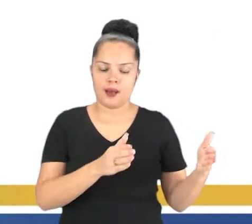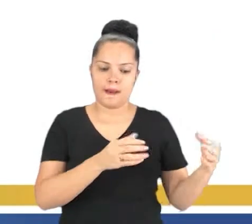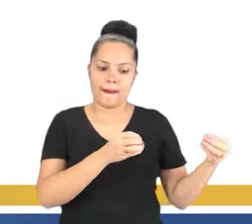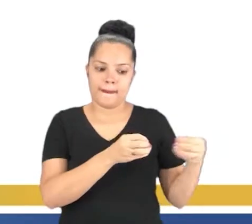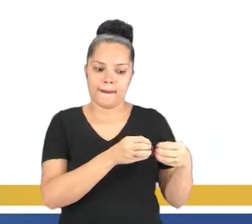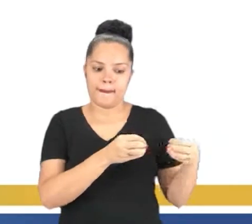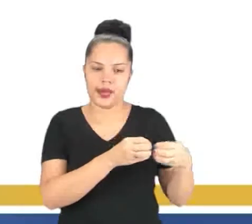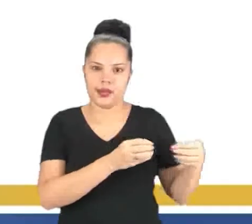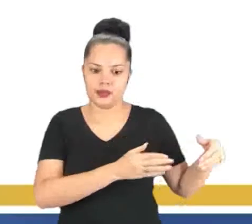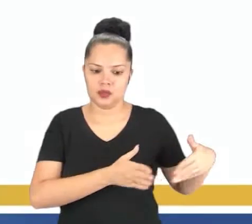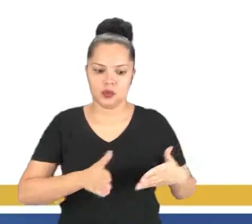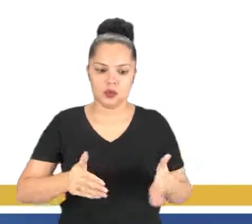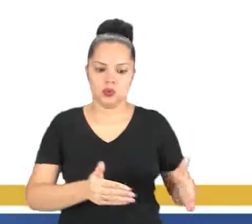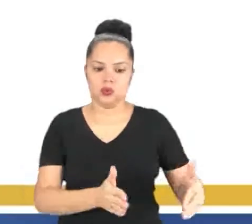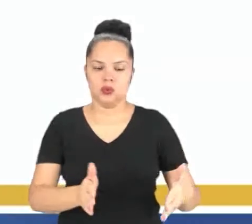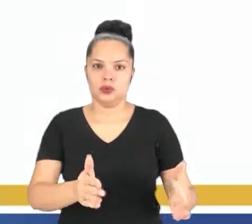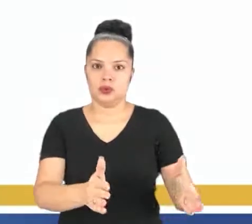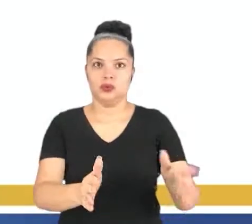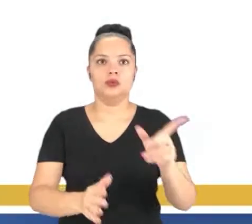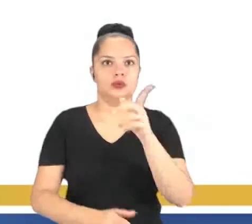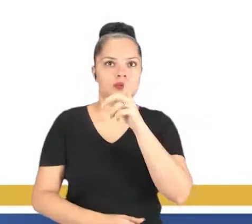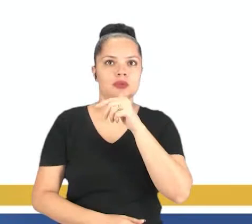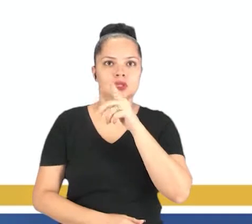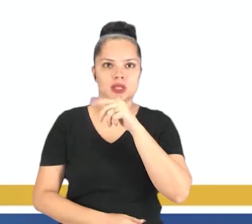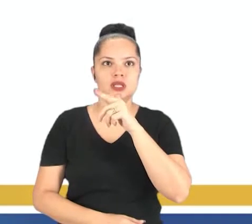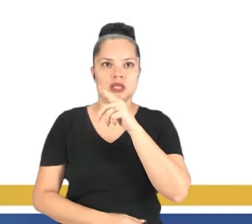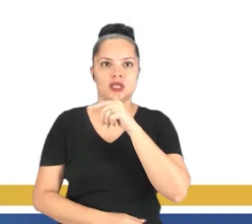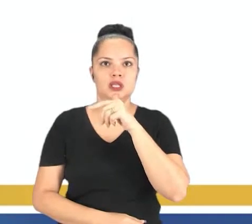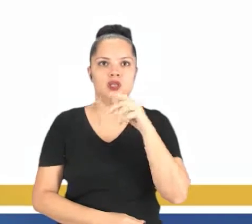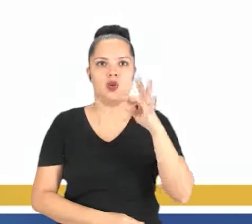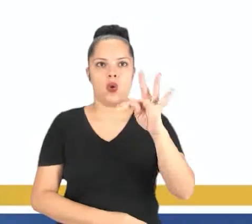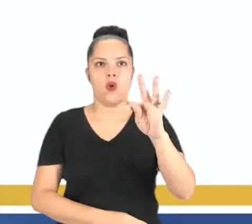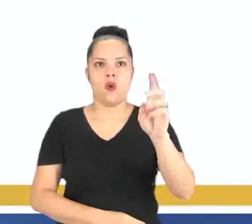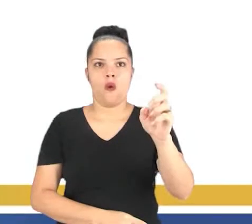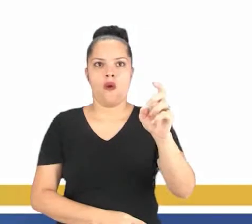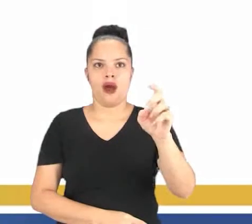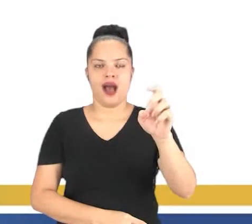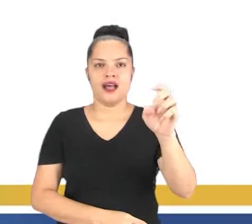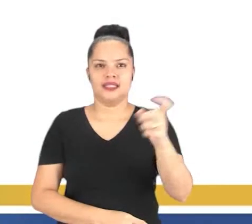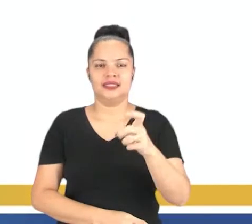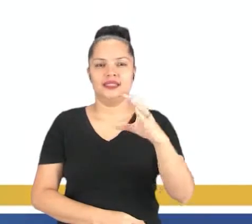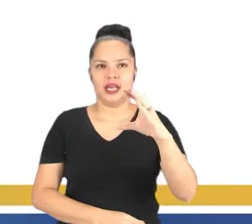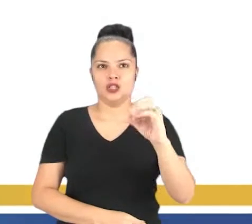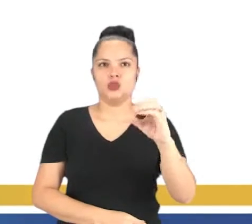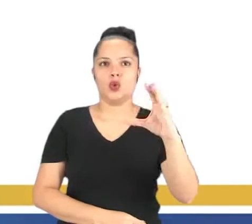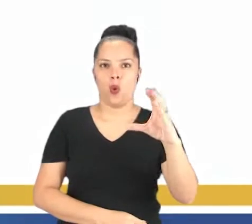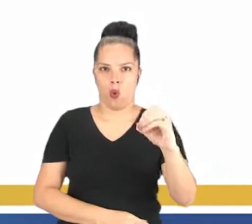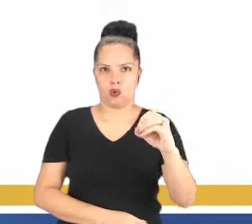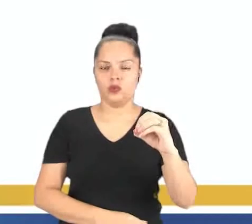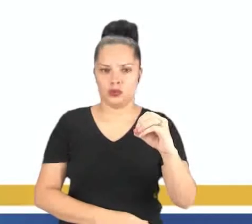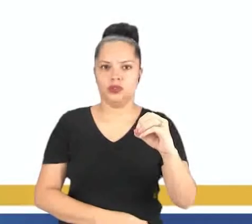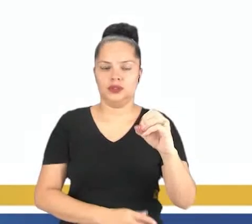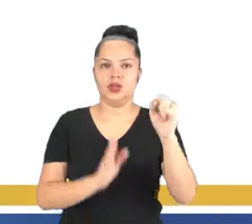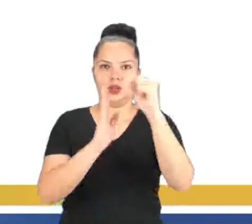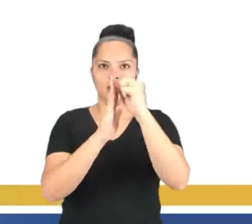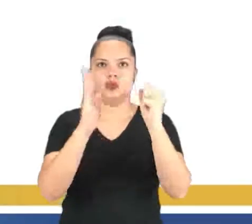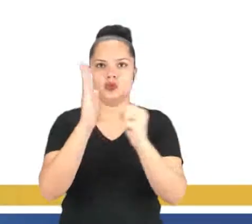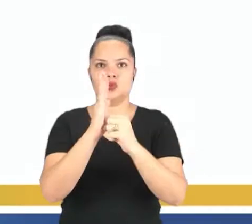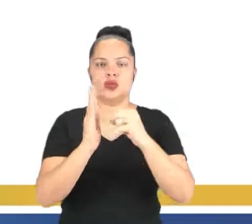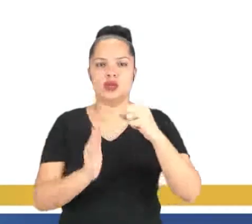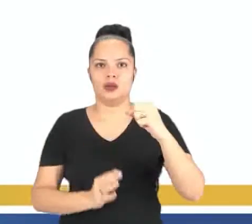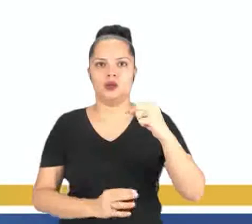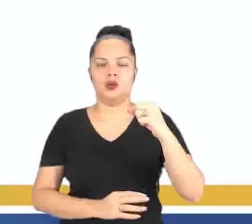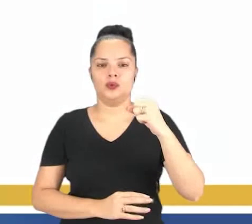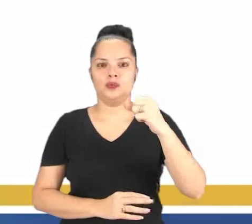é aliás às margens do Lago texcoco tá em meados do século 14.325 quando foi fundada a capital